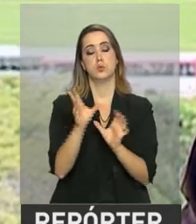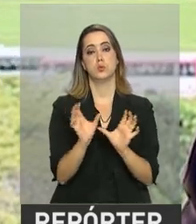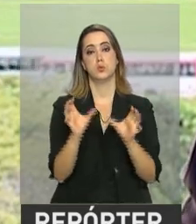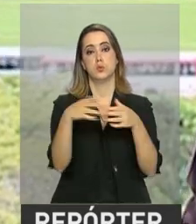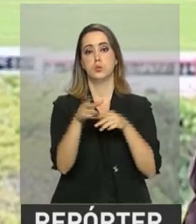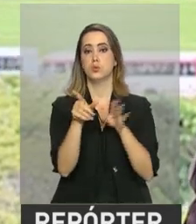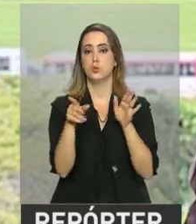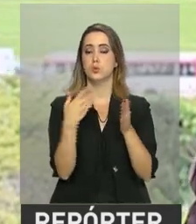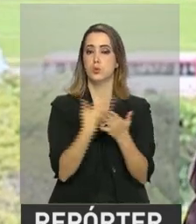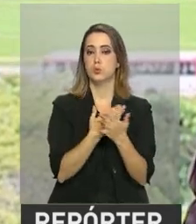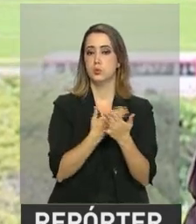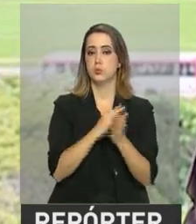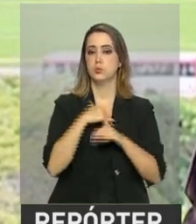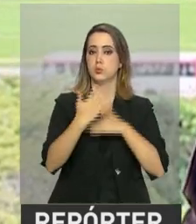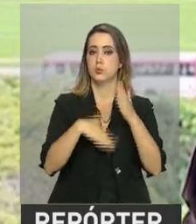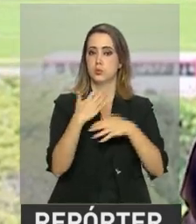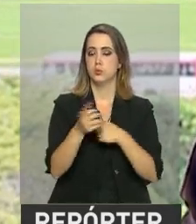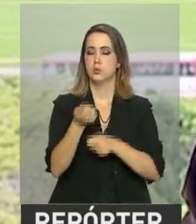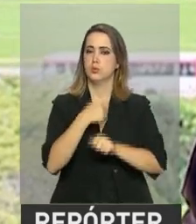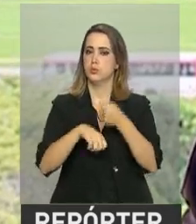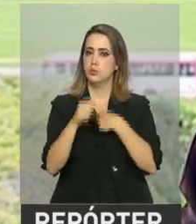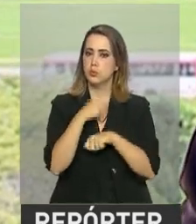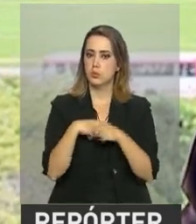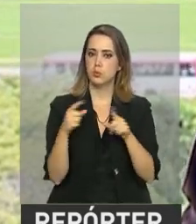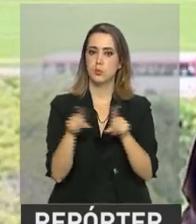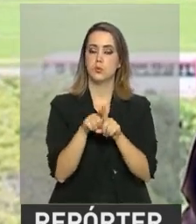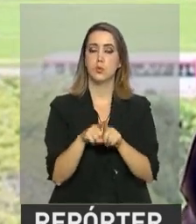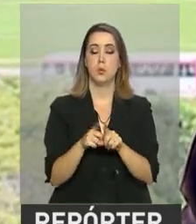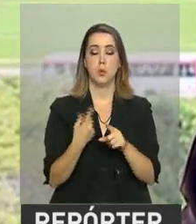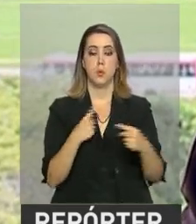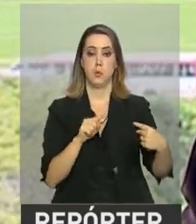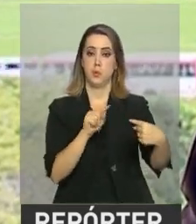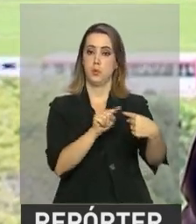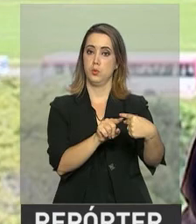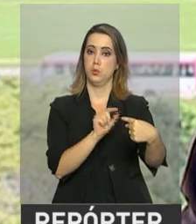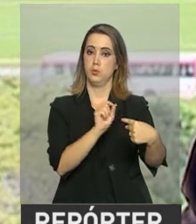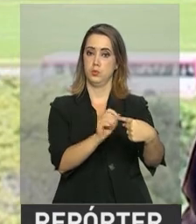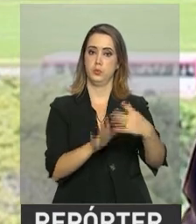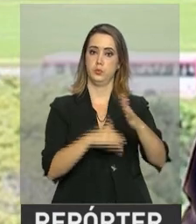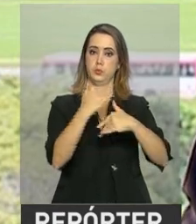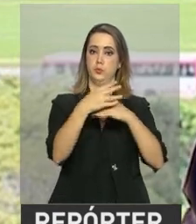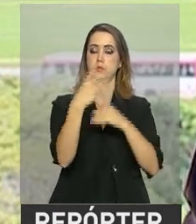de Estudos Avançados em Economia Aplicada, apontou o crescimento de